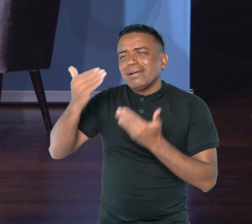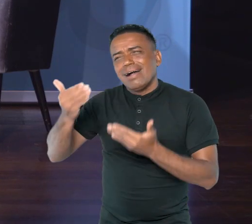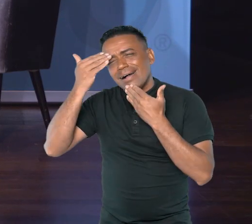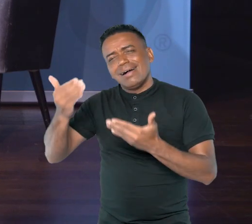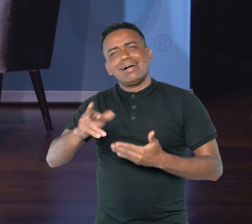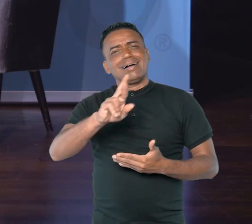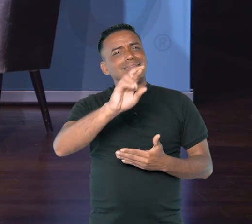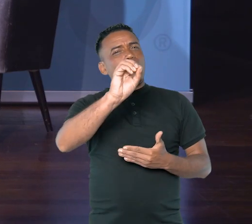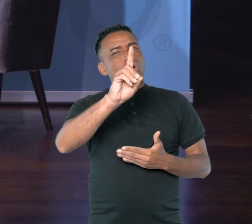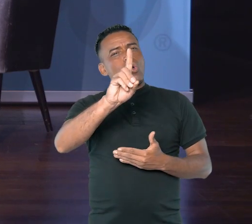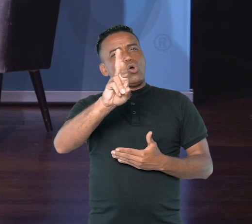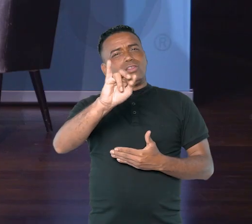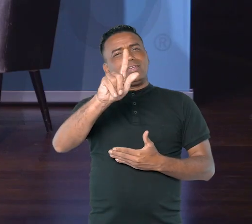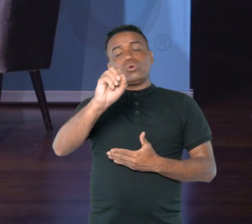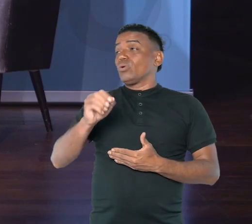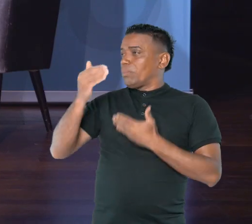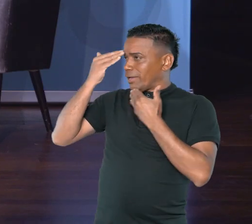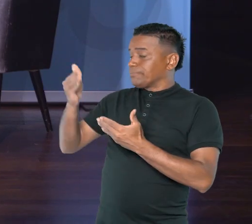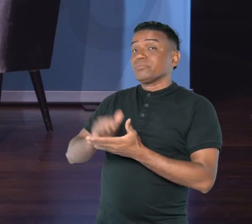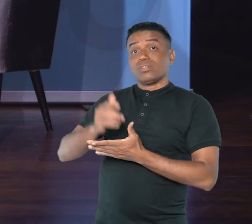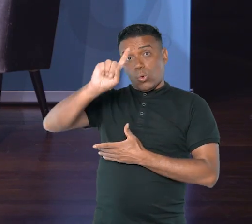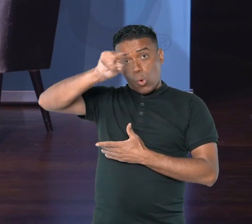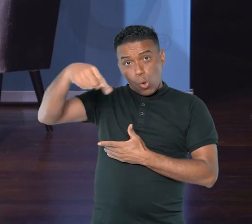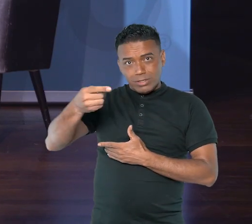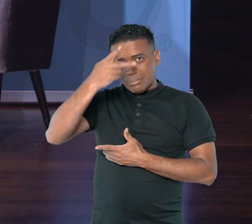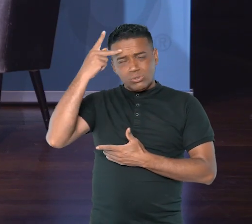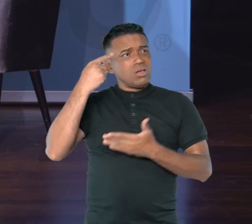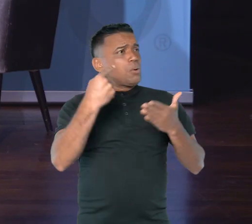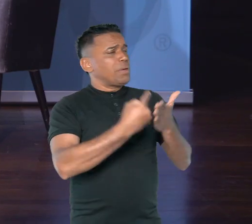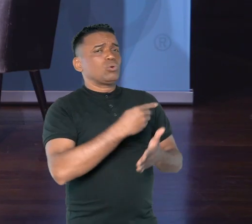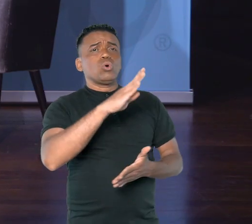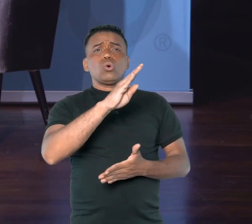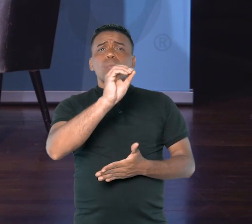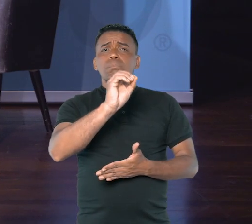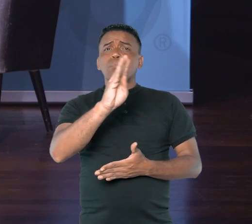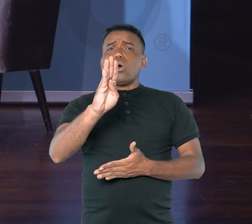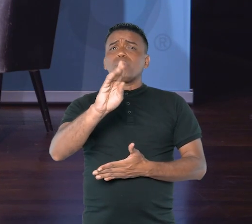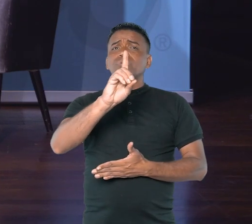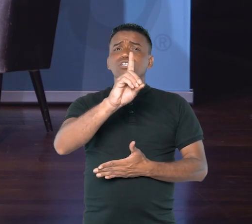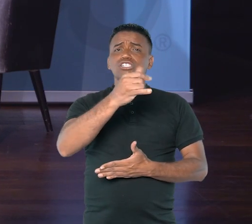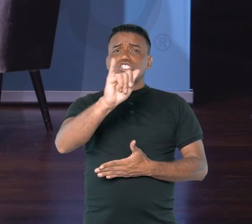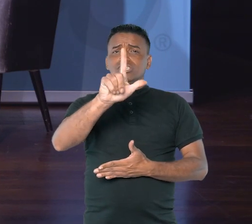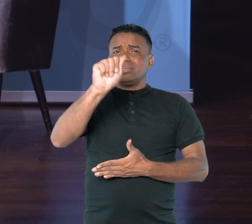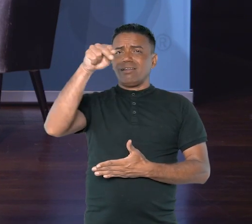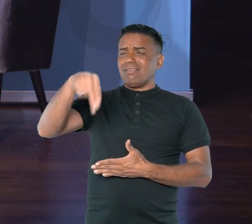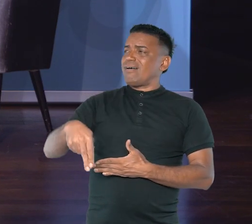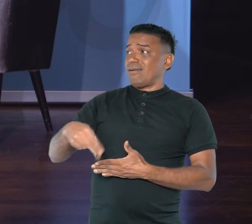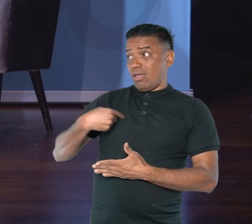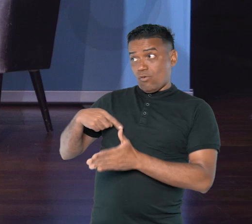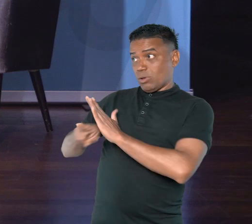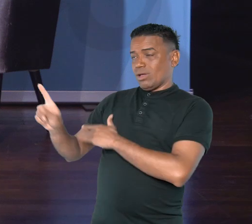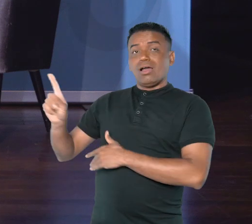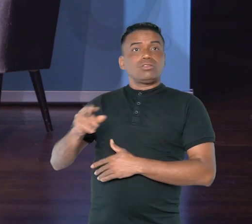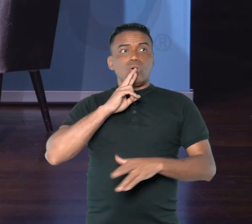Rodrigo. Obrigada. Vamos aí para o próximo. Ninguém perguntou do Bob Dylan. Olha que engraçado. Eu que não o que eu vou mais perguntar. respondi para os